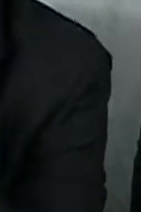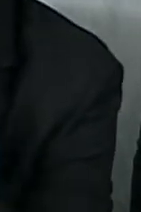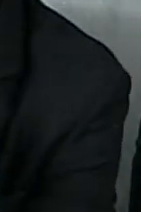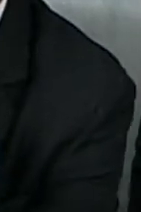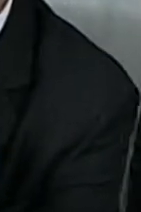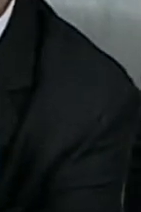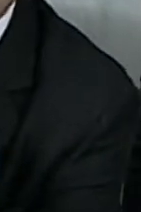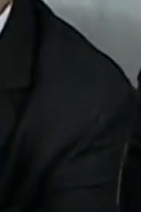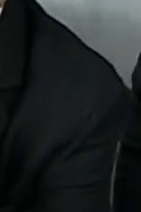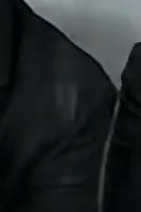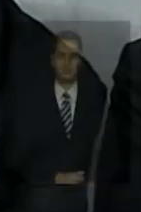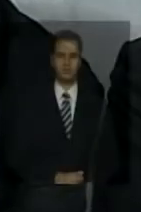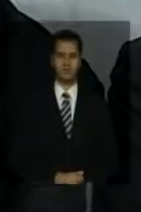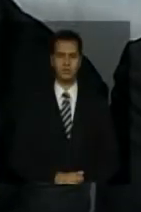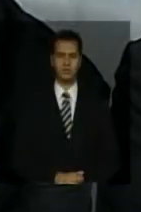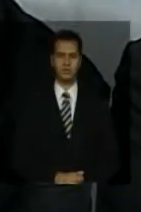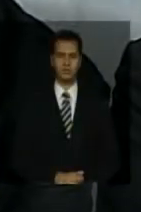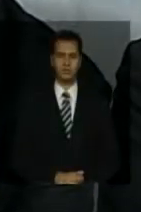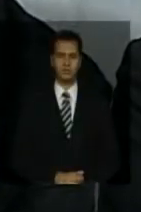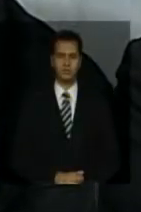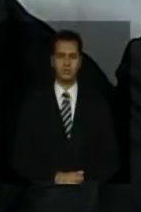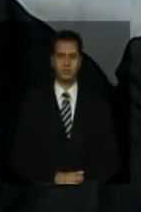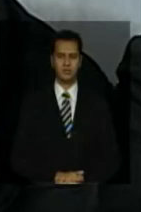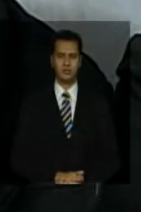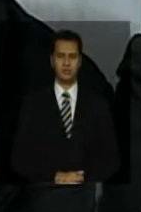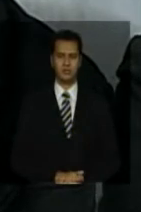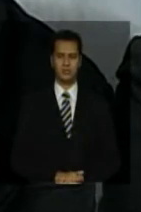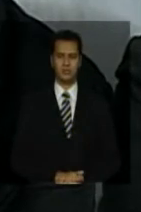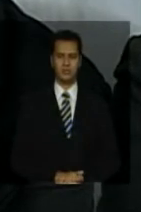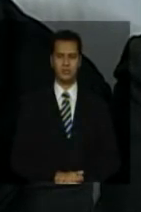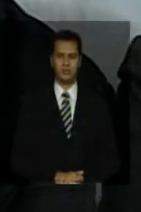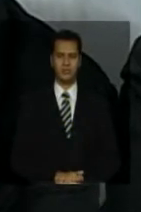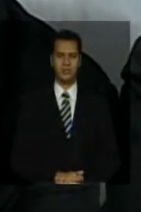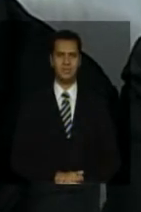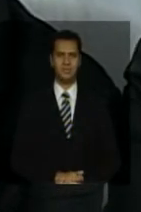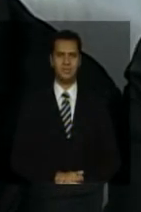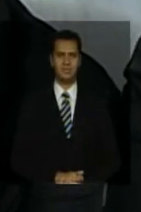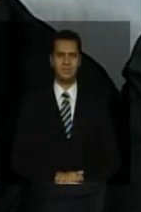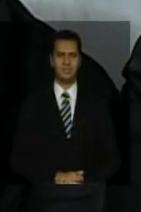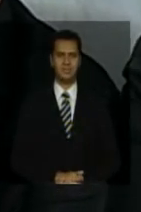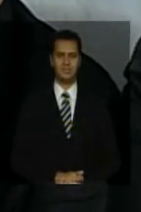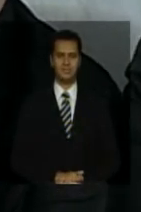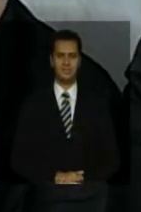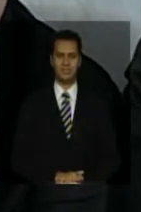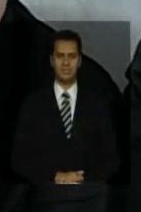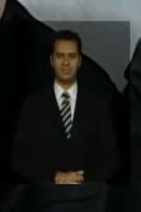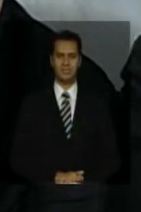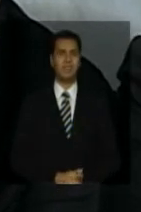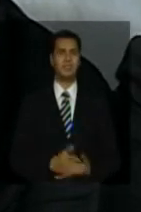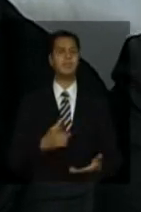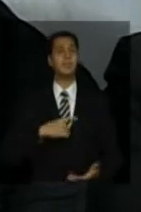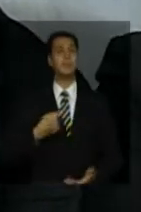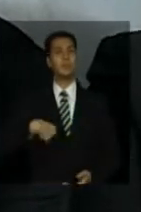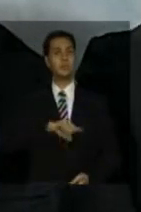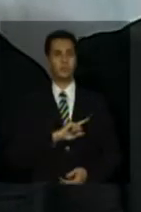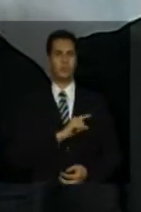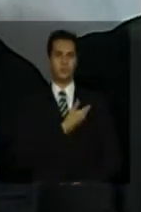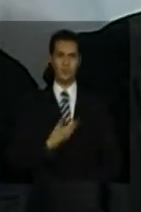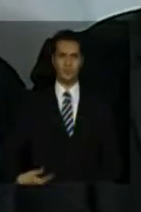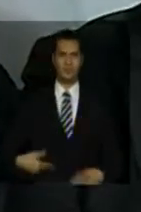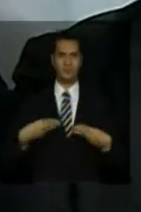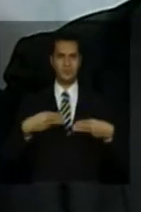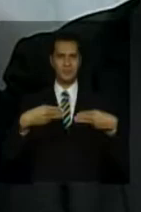mais 20 é algo que envolve o governo como um todo e é algo que envolve